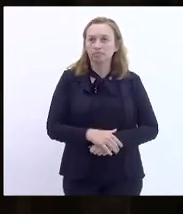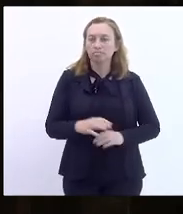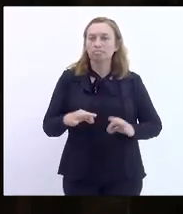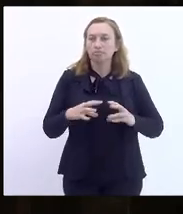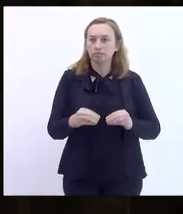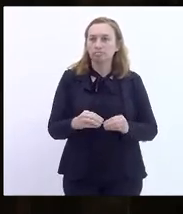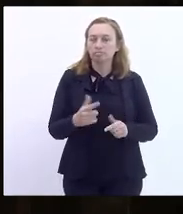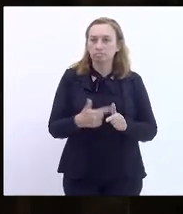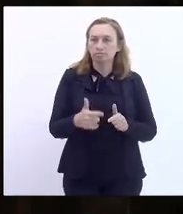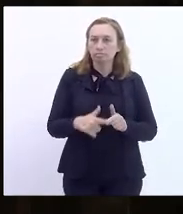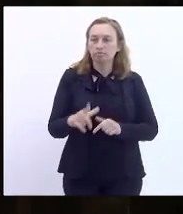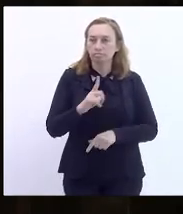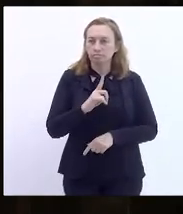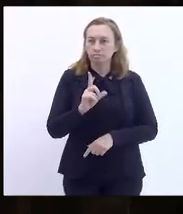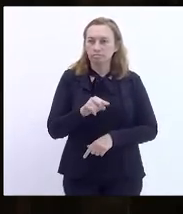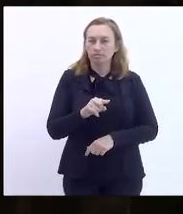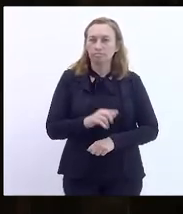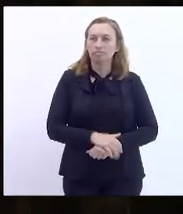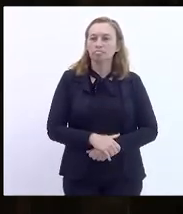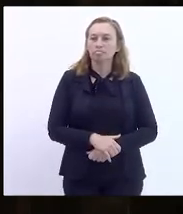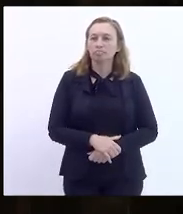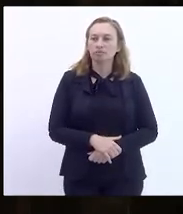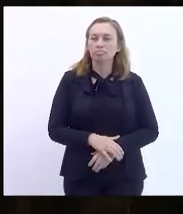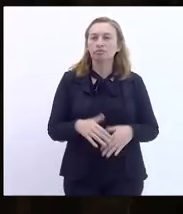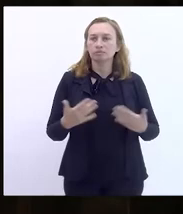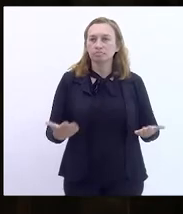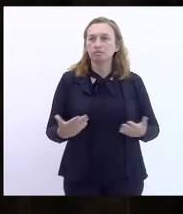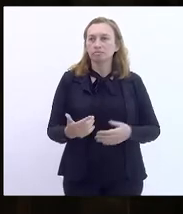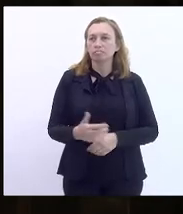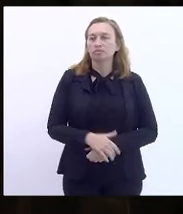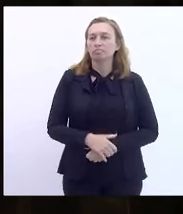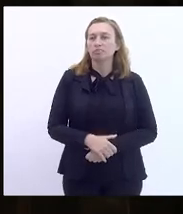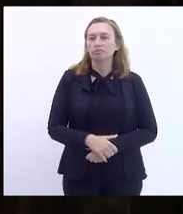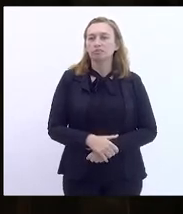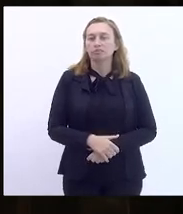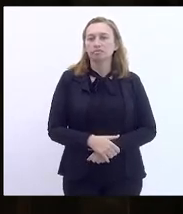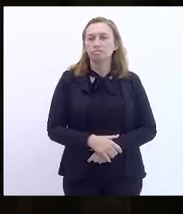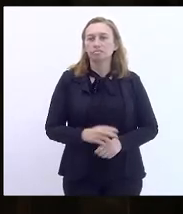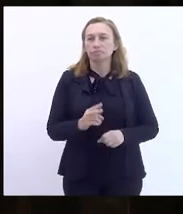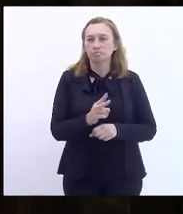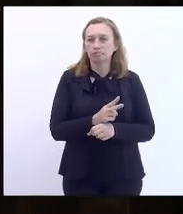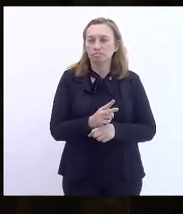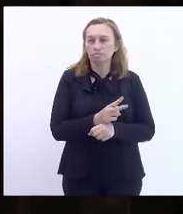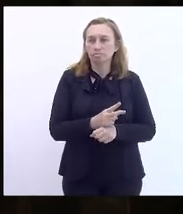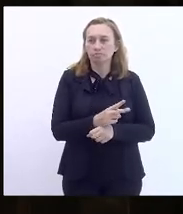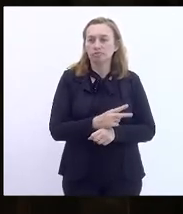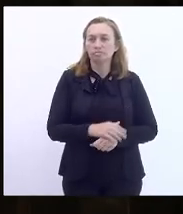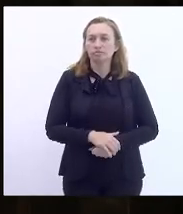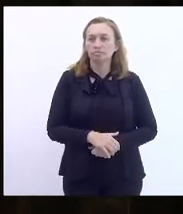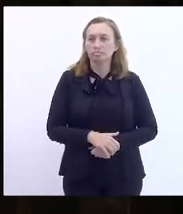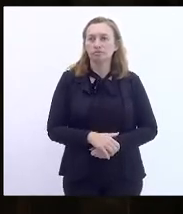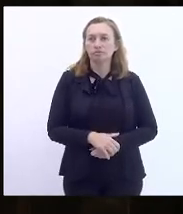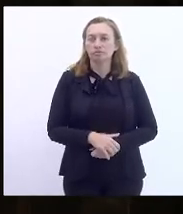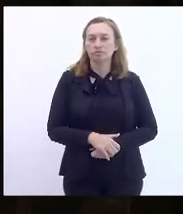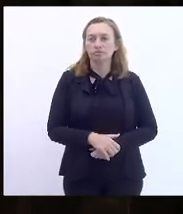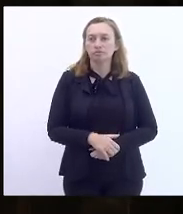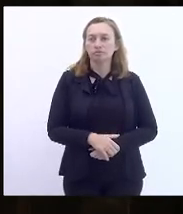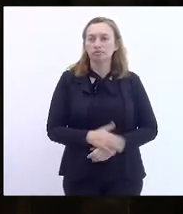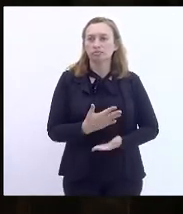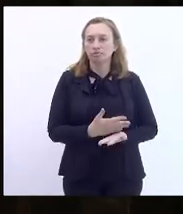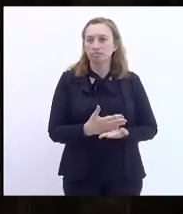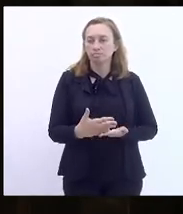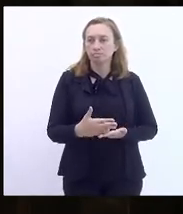todo mundo enfrentando nessa nesse meio de tudo isso então eu sou uma pessoa do asfalto nos que procuram me irmã na como os desfiles